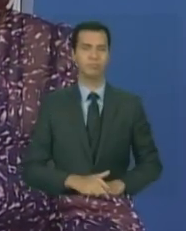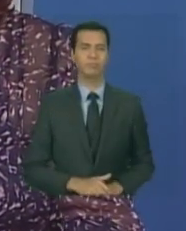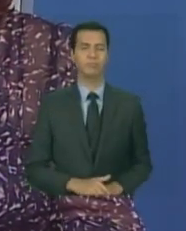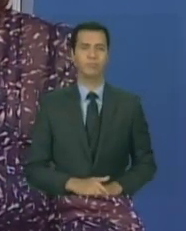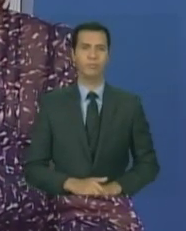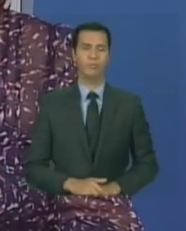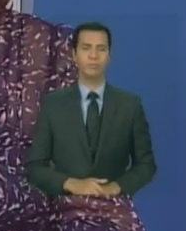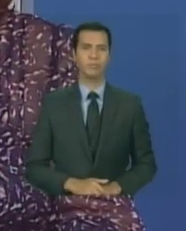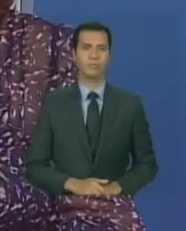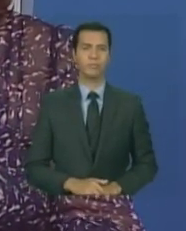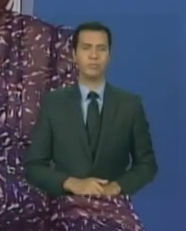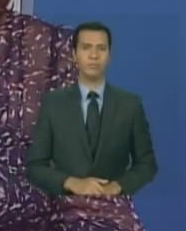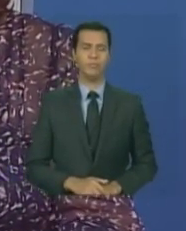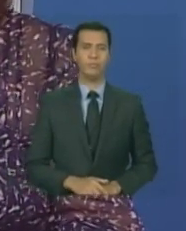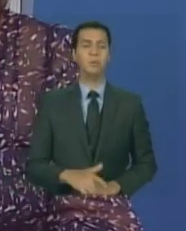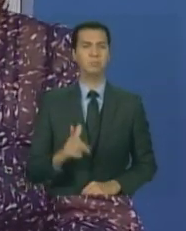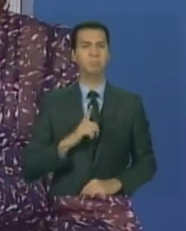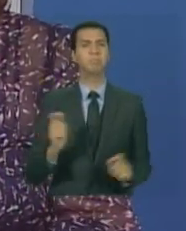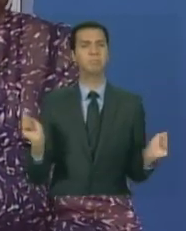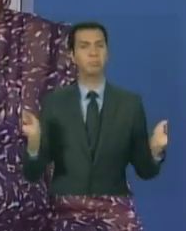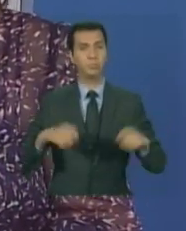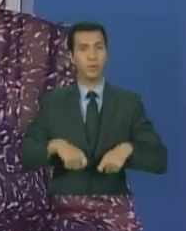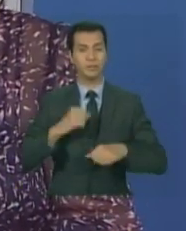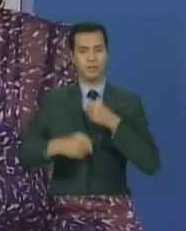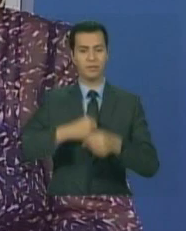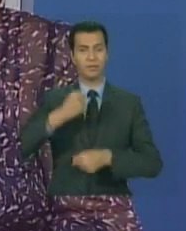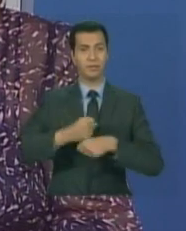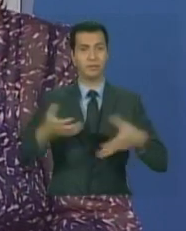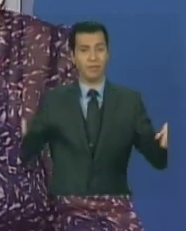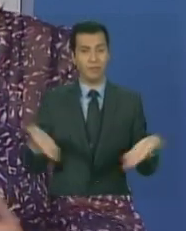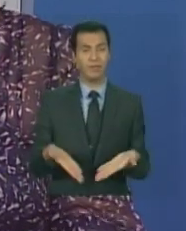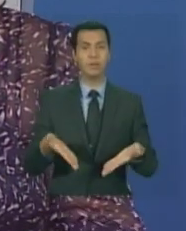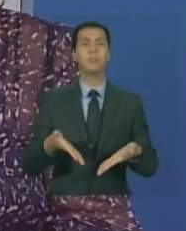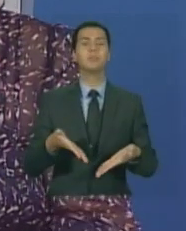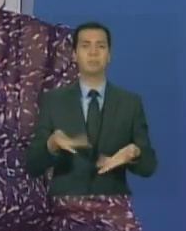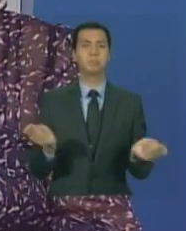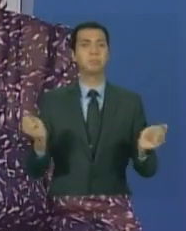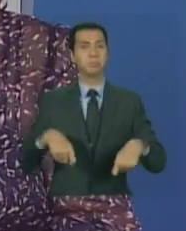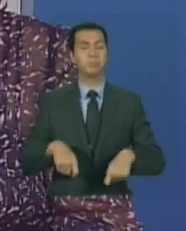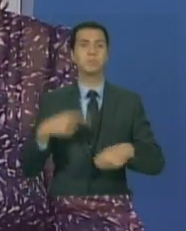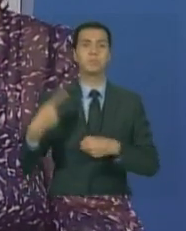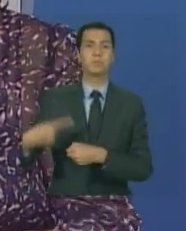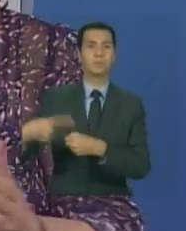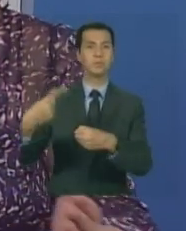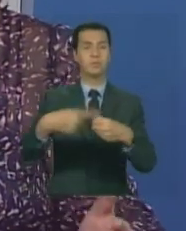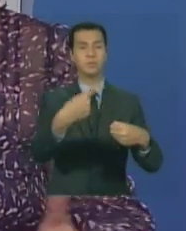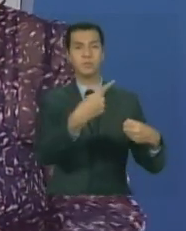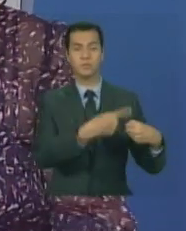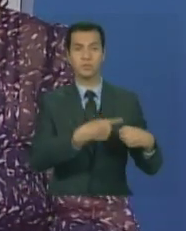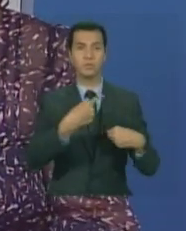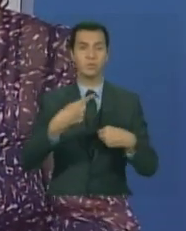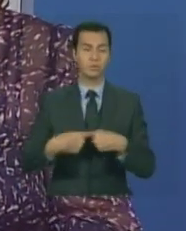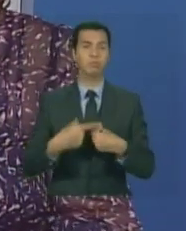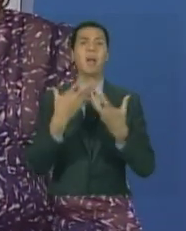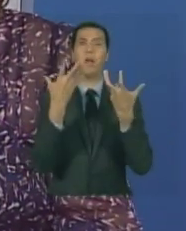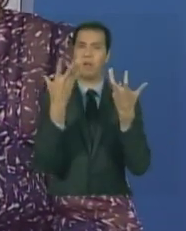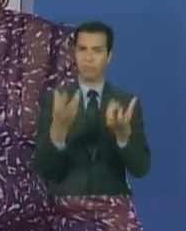com já uma possibilidade para este ano de uma adesão dos municípios, né, os quais